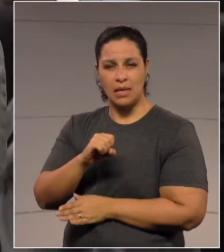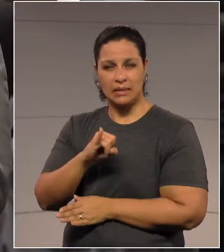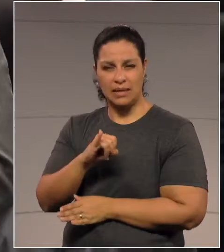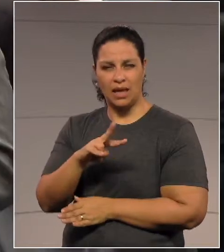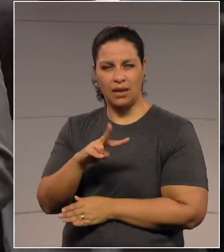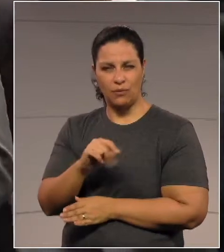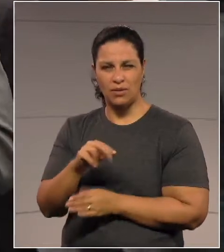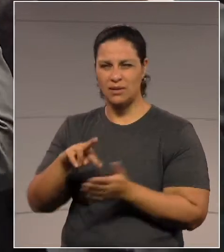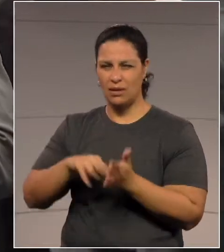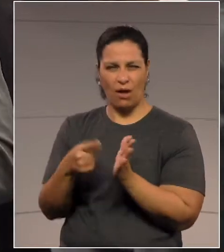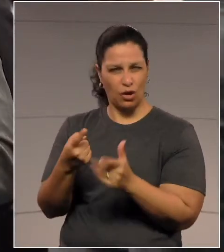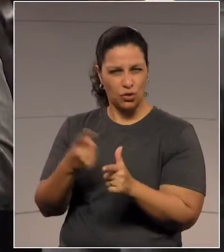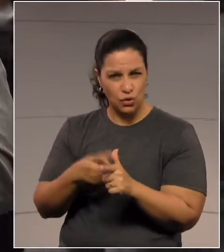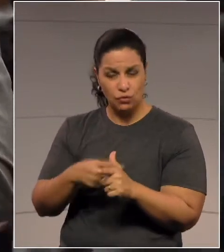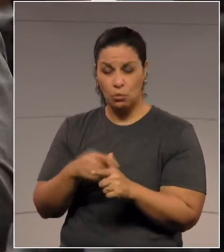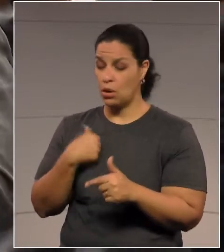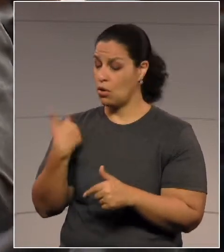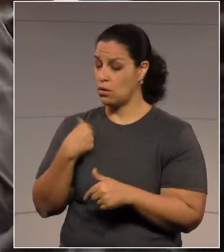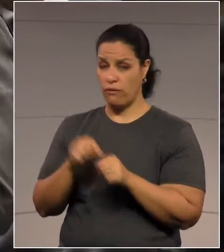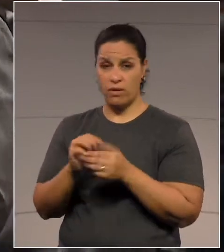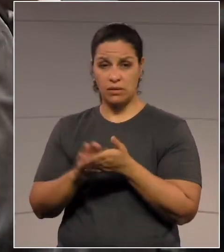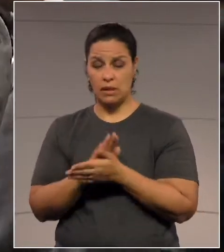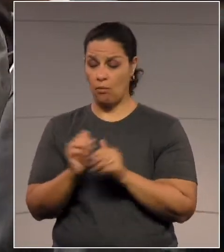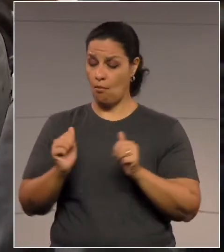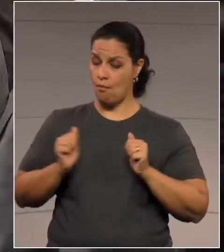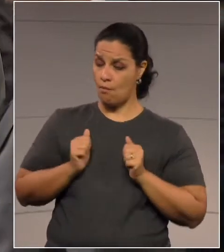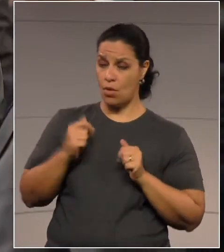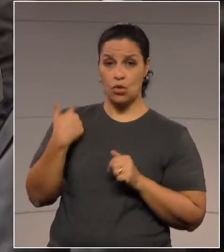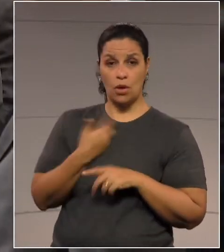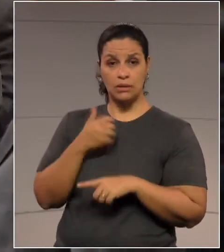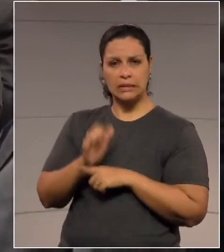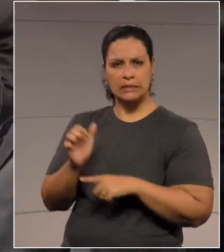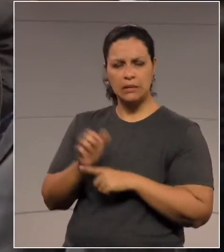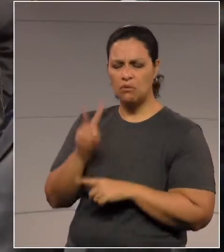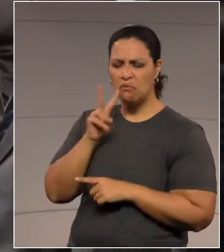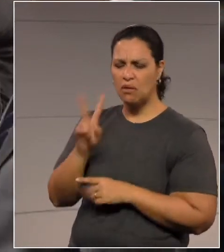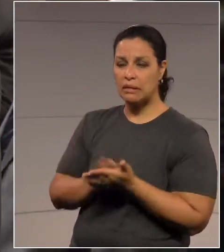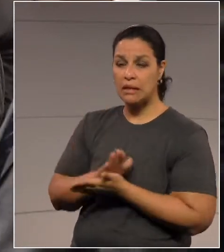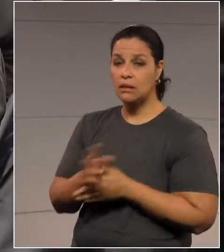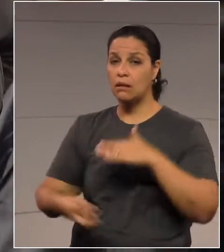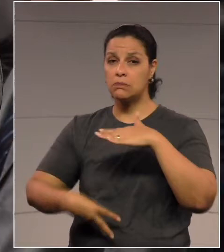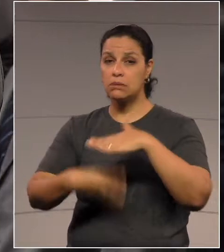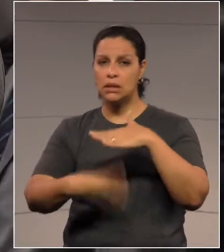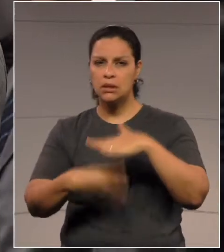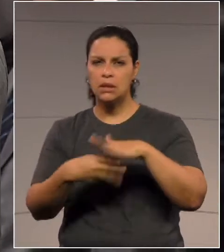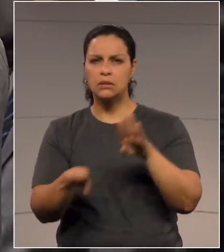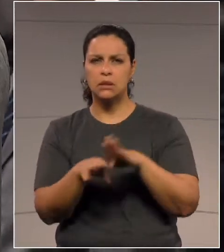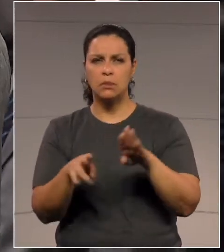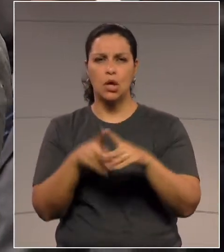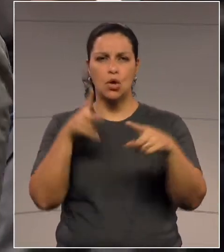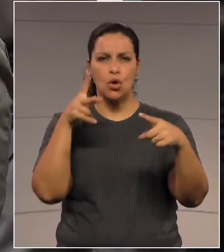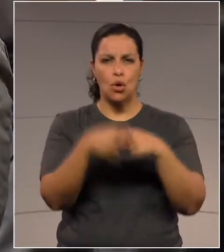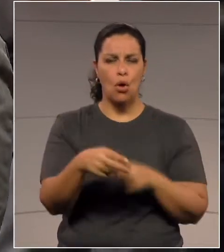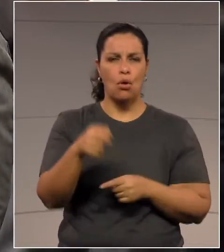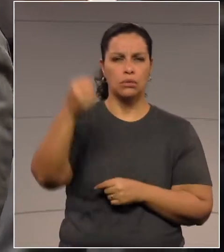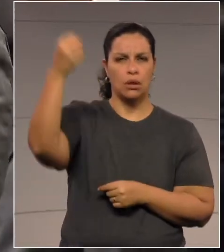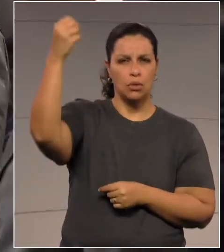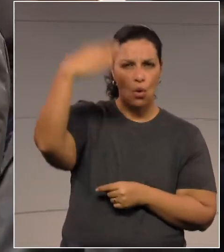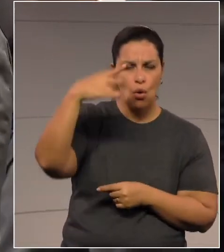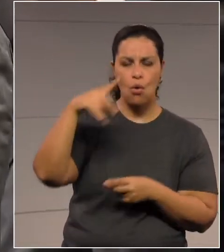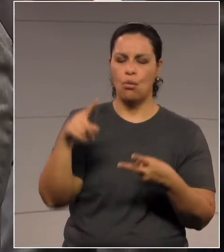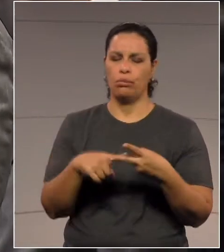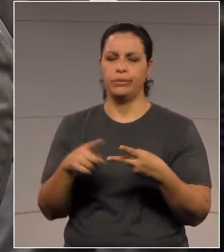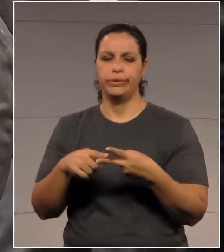porque deixamos de fazer o nosso trabalho como Estado e terceirizamos corte de luz, terceirizamos